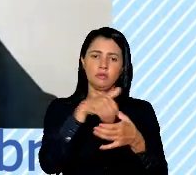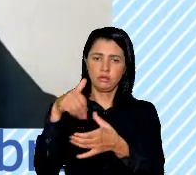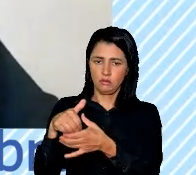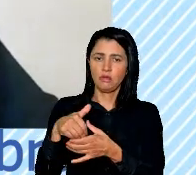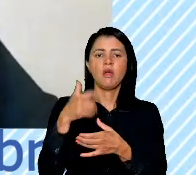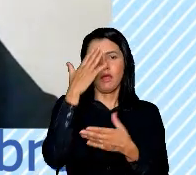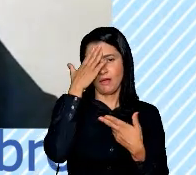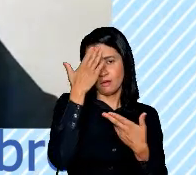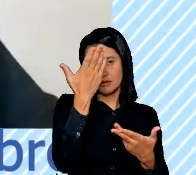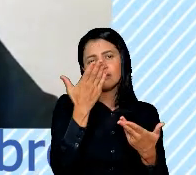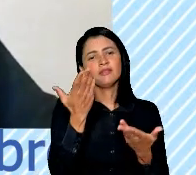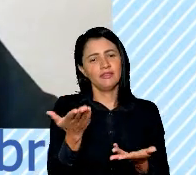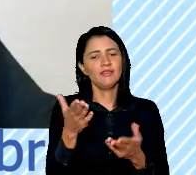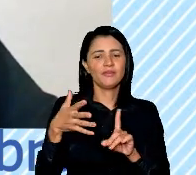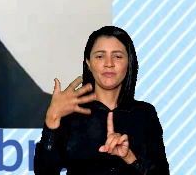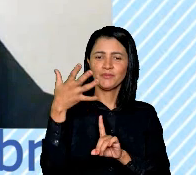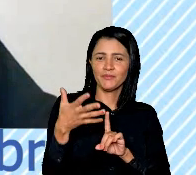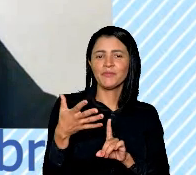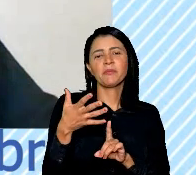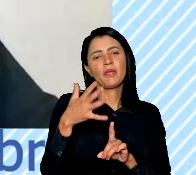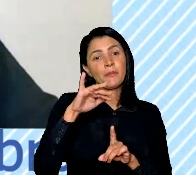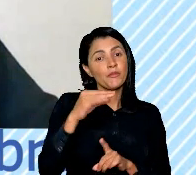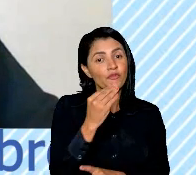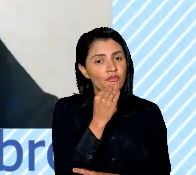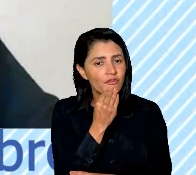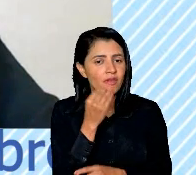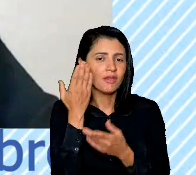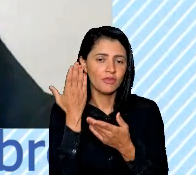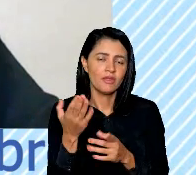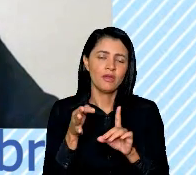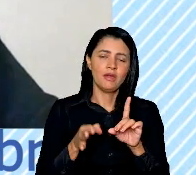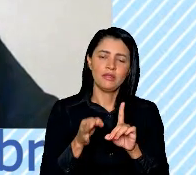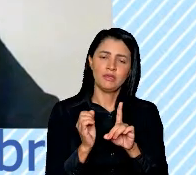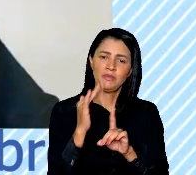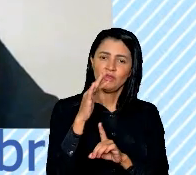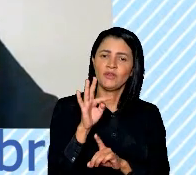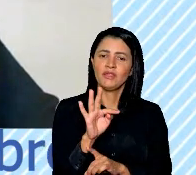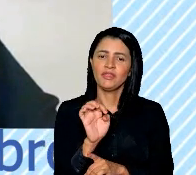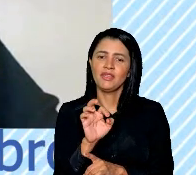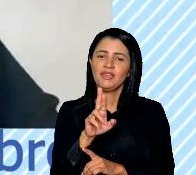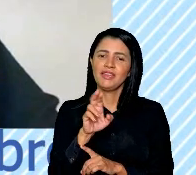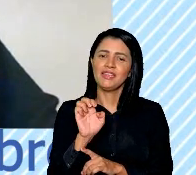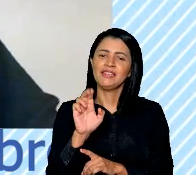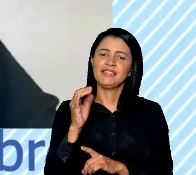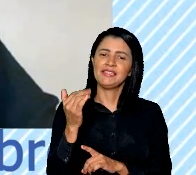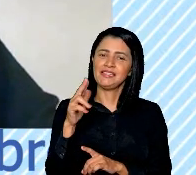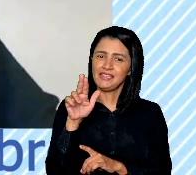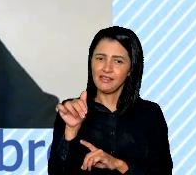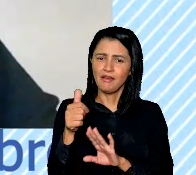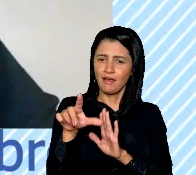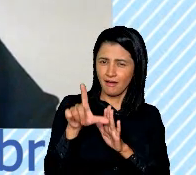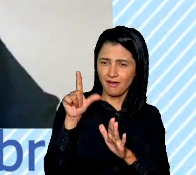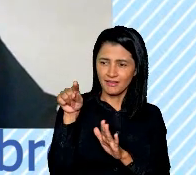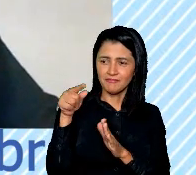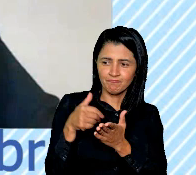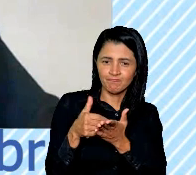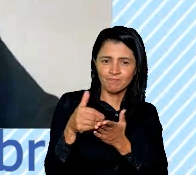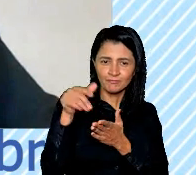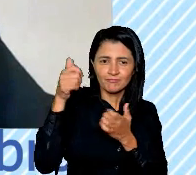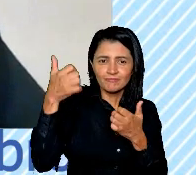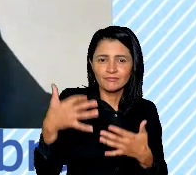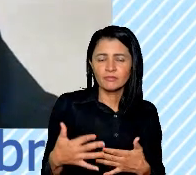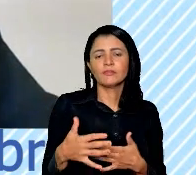agradeço as palavras, aproveito para agradecer as palavras da desembargadora Terezinha no início. Eu, de fato, desde a